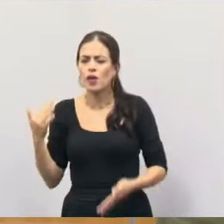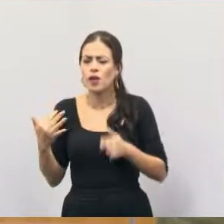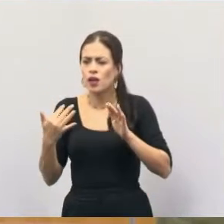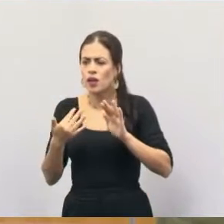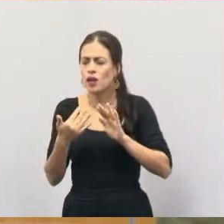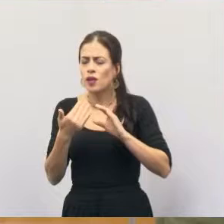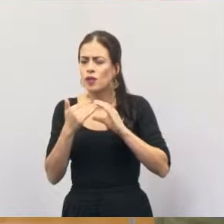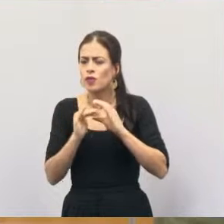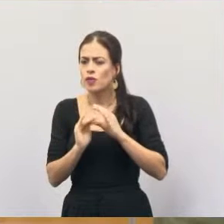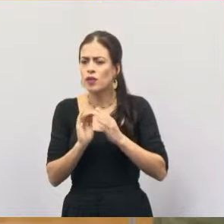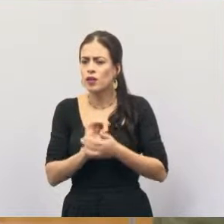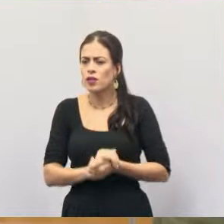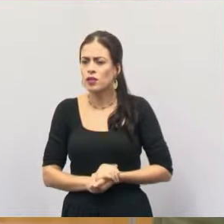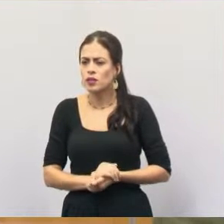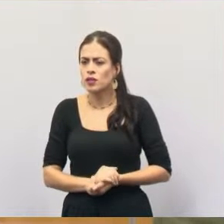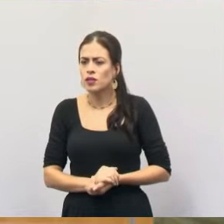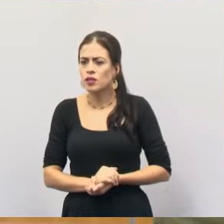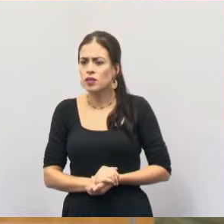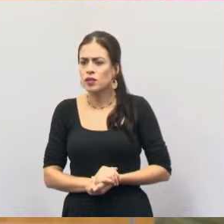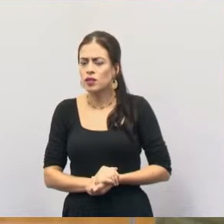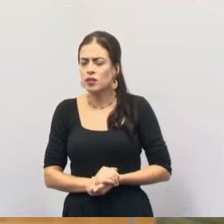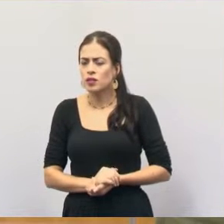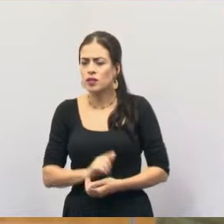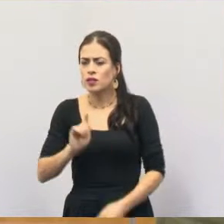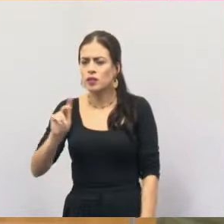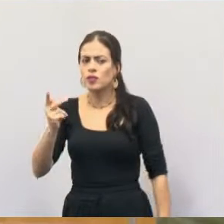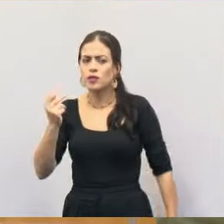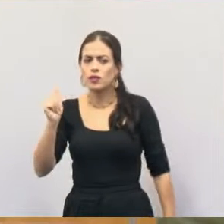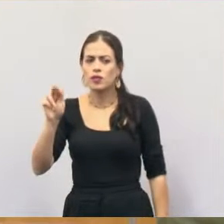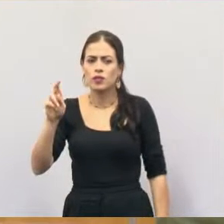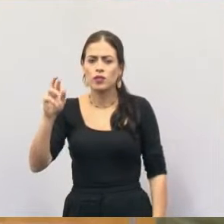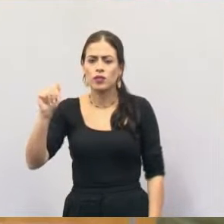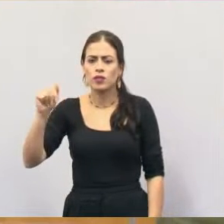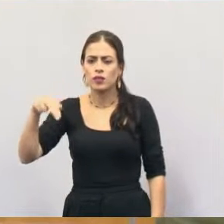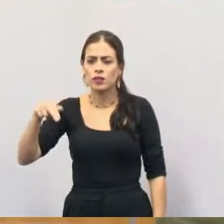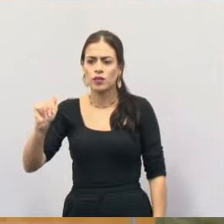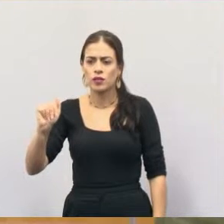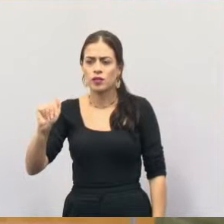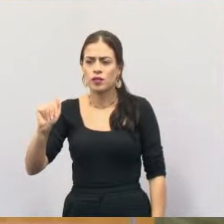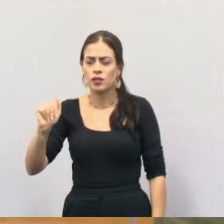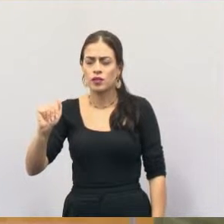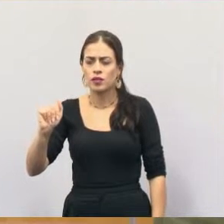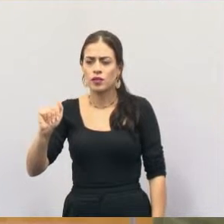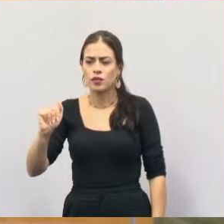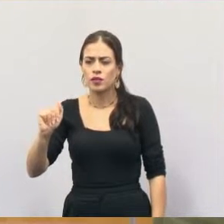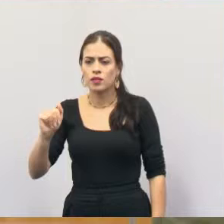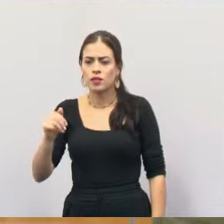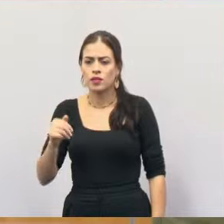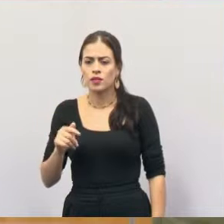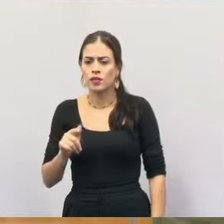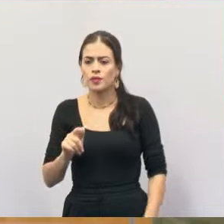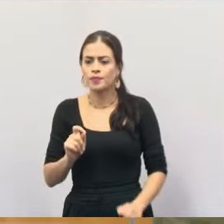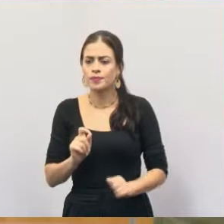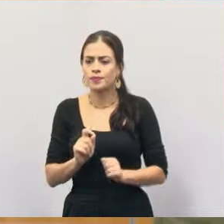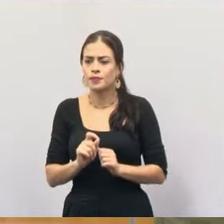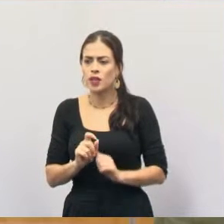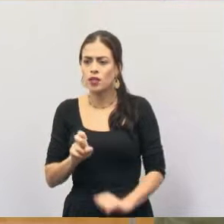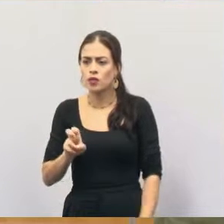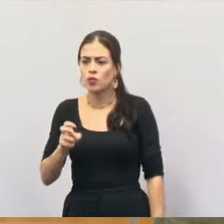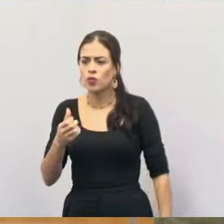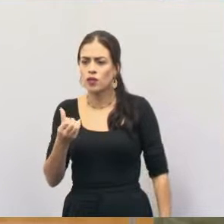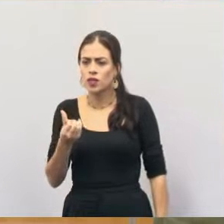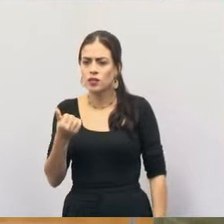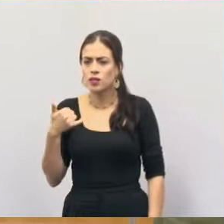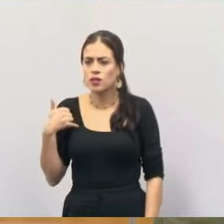anais da vida. Guarana Ramos e eu acabo de fazer 56 anos, dos quais